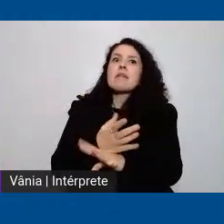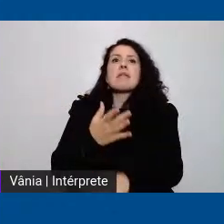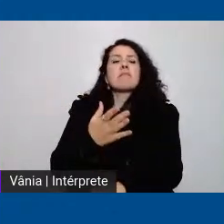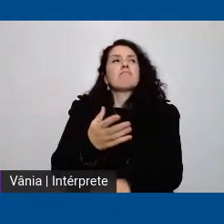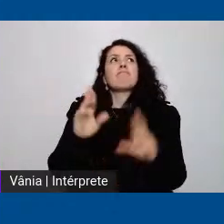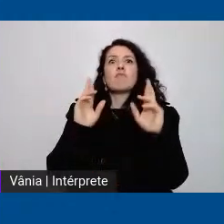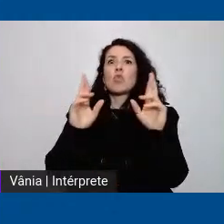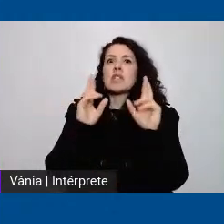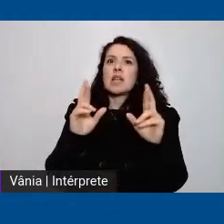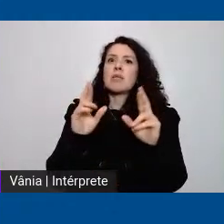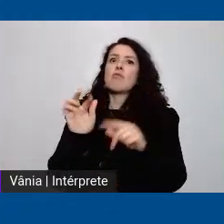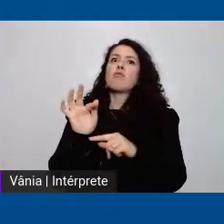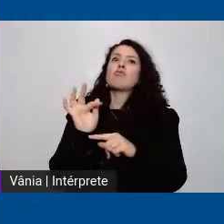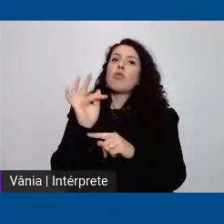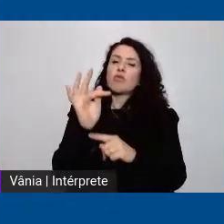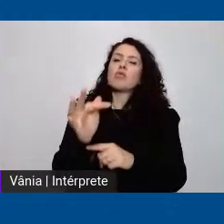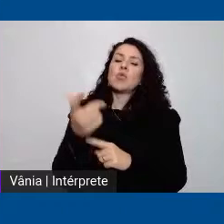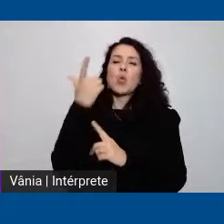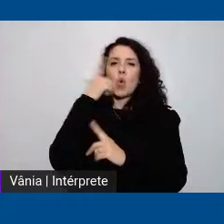concluída.